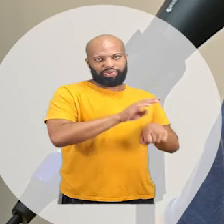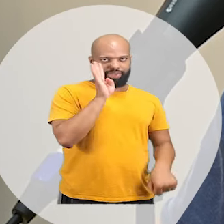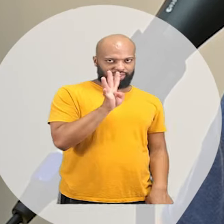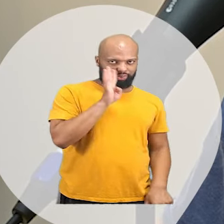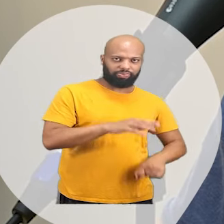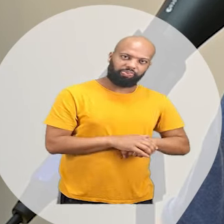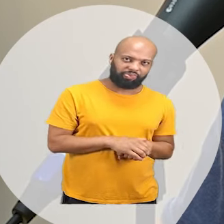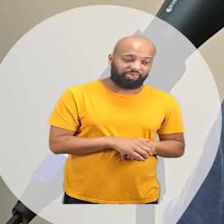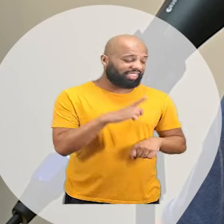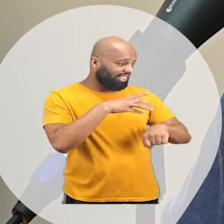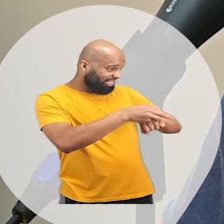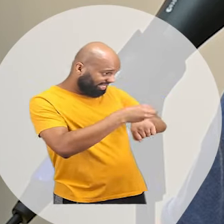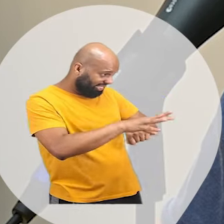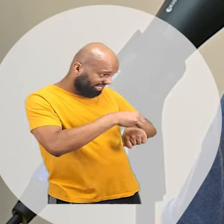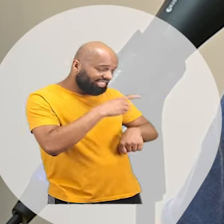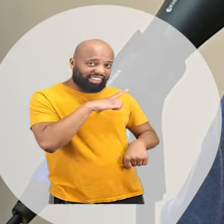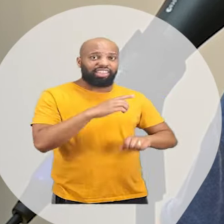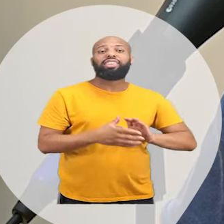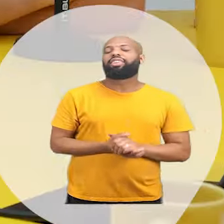E aí gente